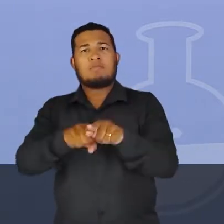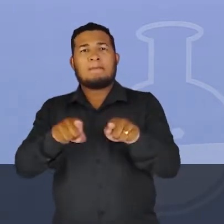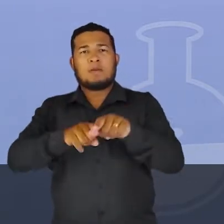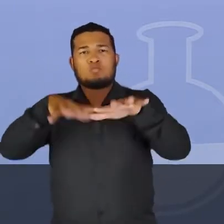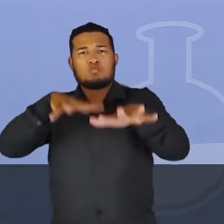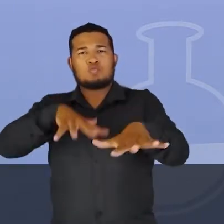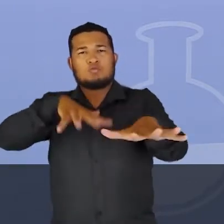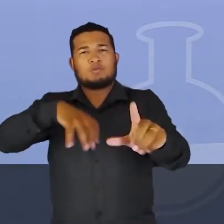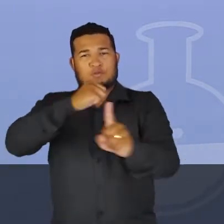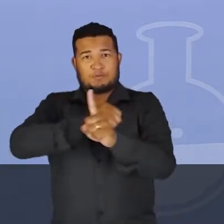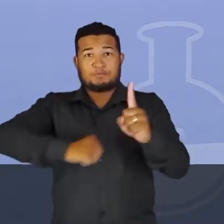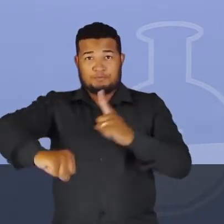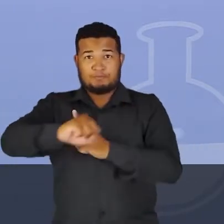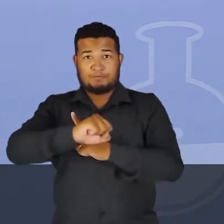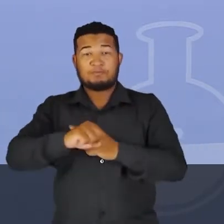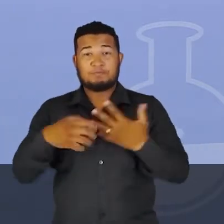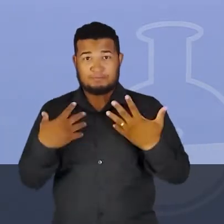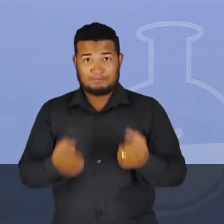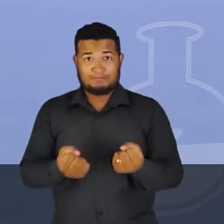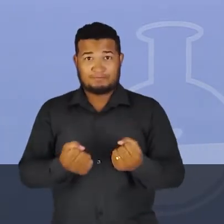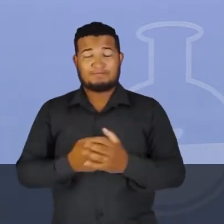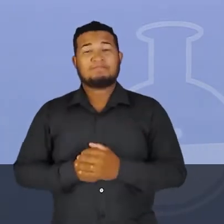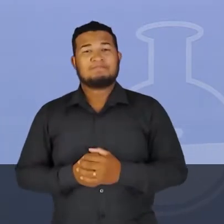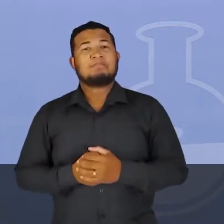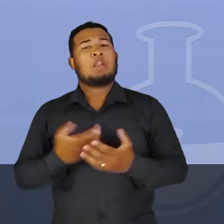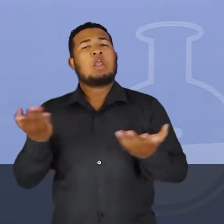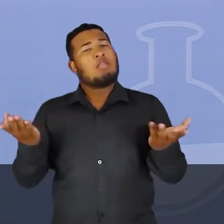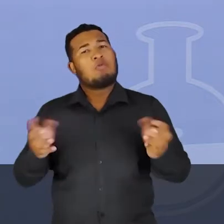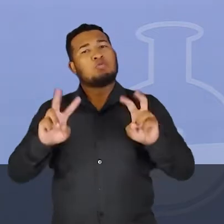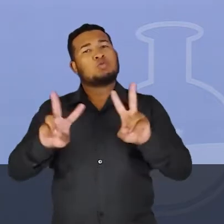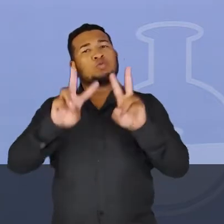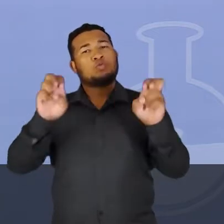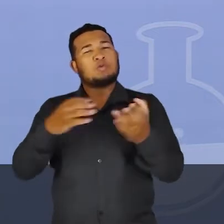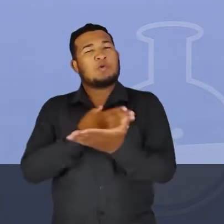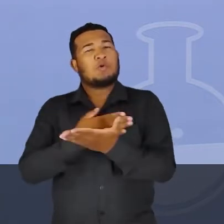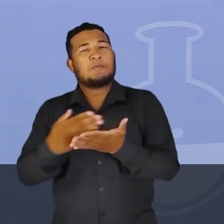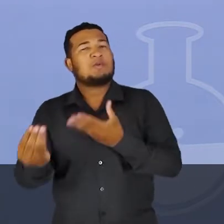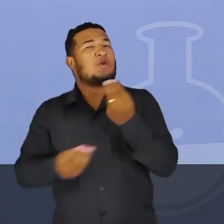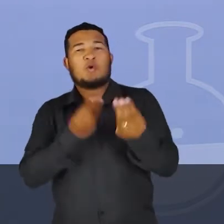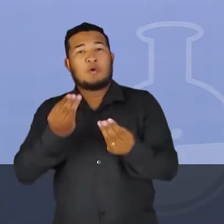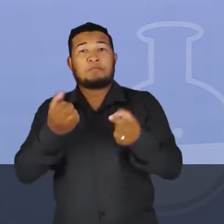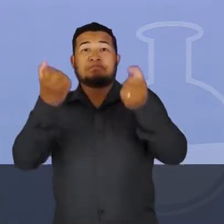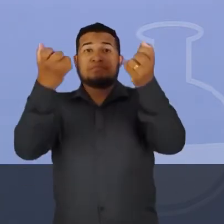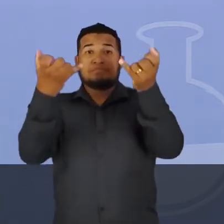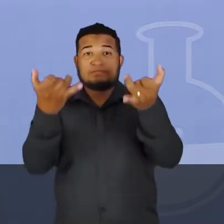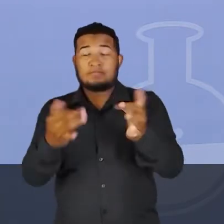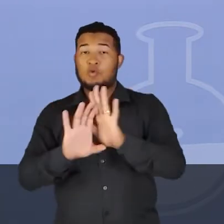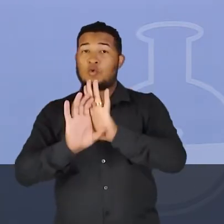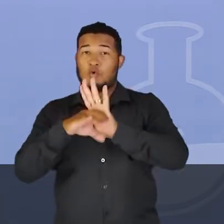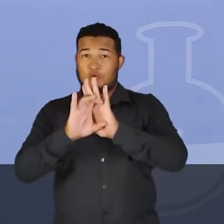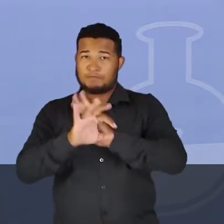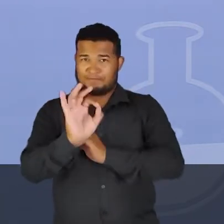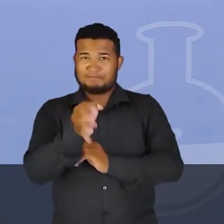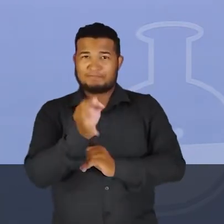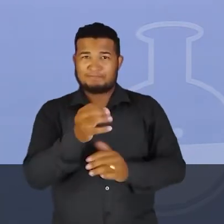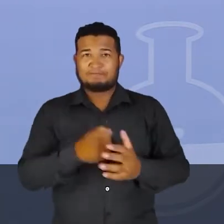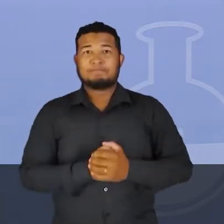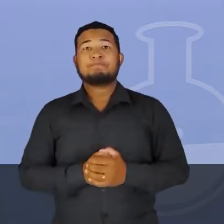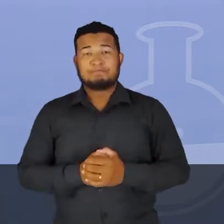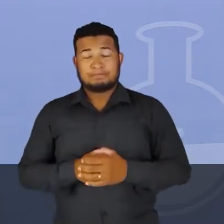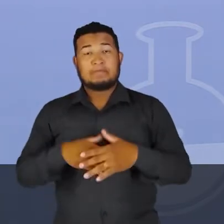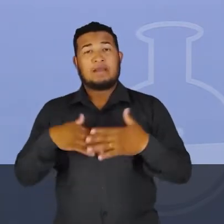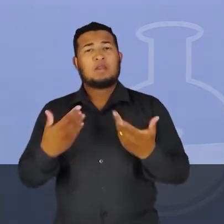Sociais. Então vamos lá? Para a gente poder falar disso, a gente sempre começa explicando os conceitos, não é verdade? Então, o